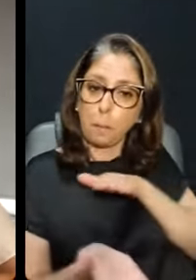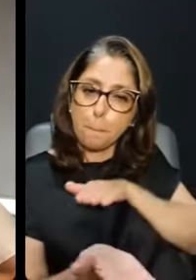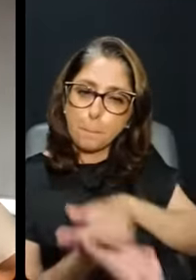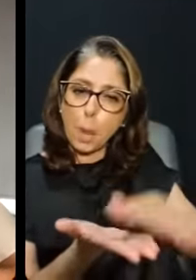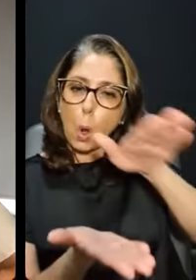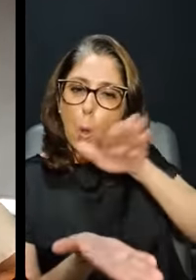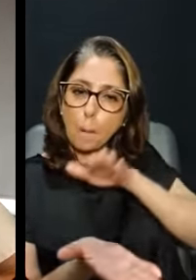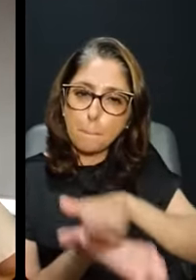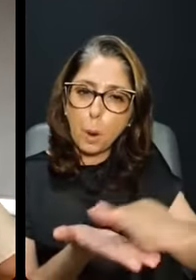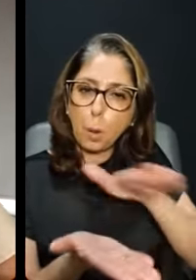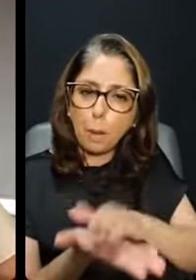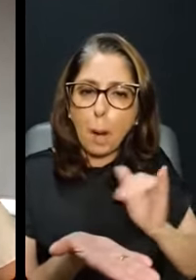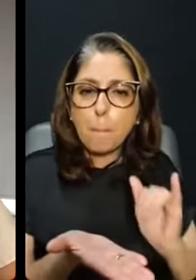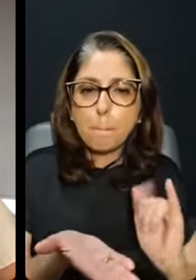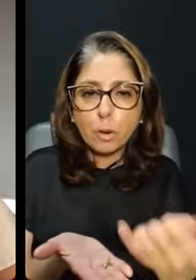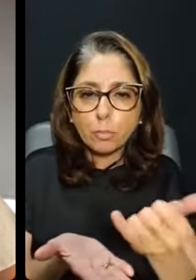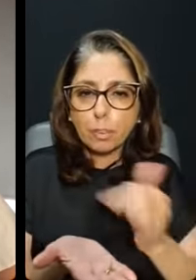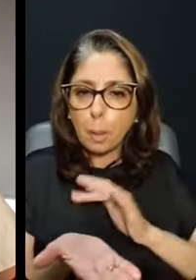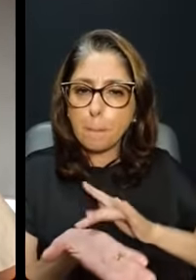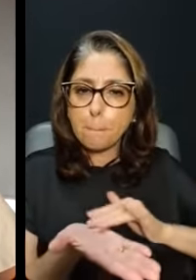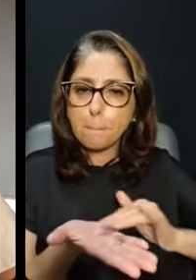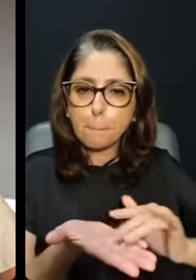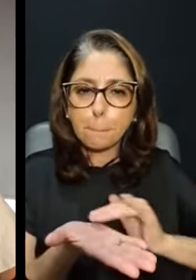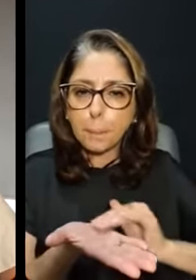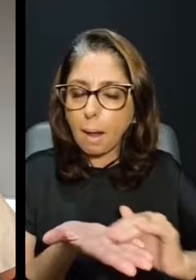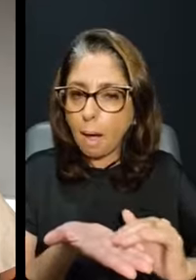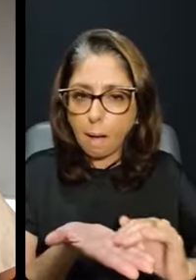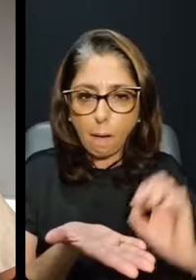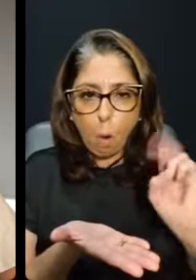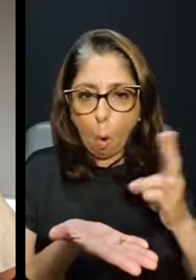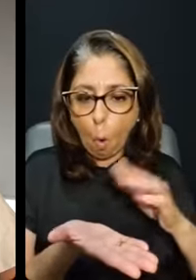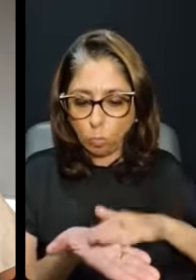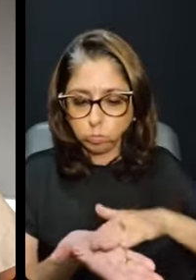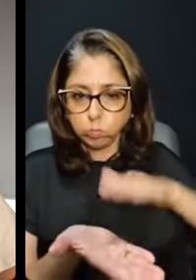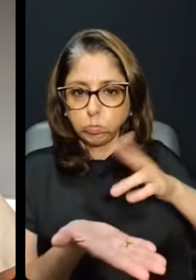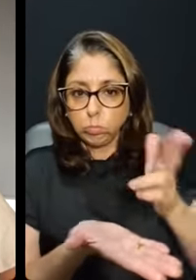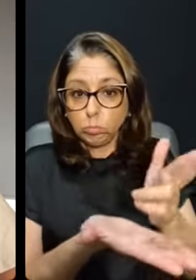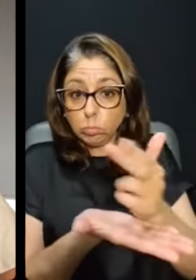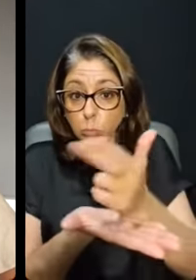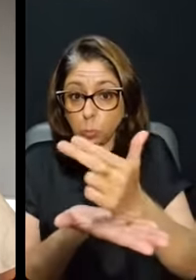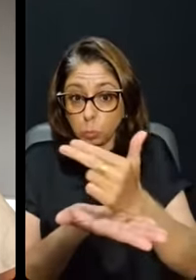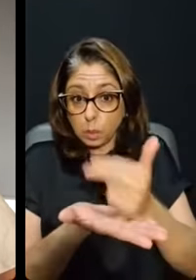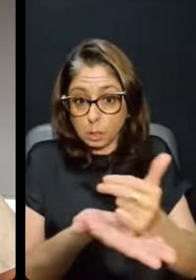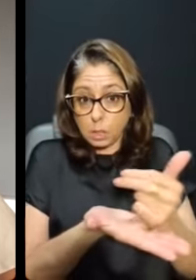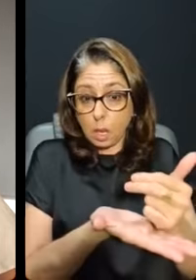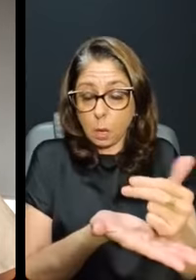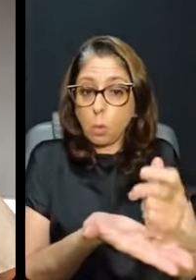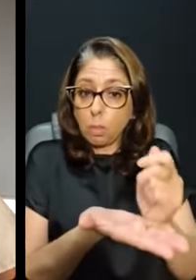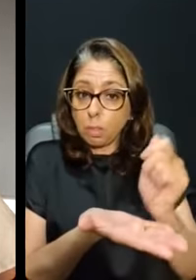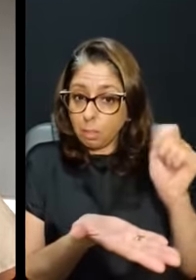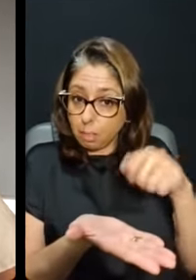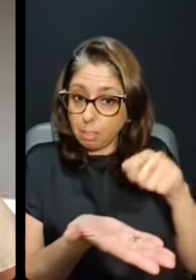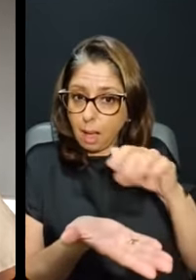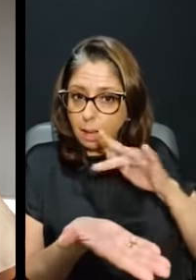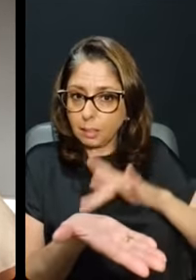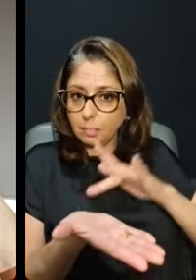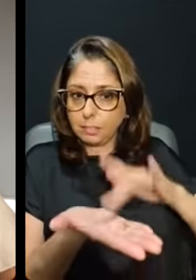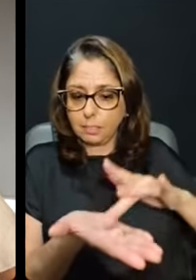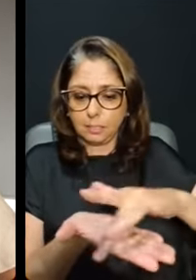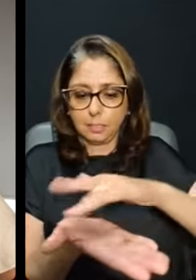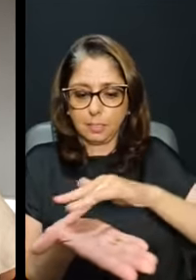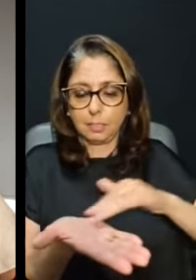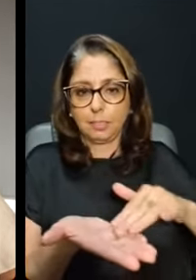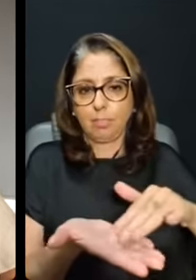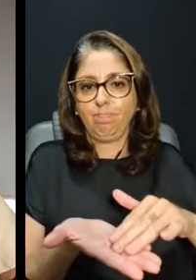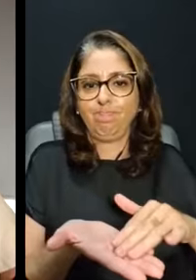ter sido impresso um alto relevo de uma forma. Então, muitas vezes o limite não está só na questão financeira, mas sim na questão